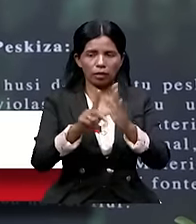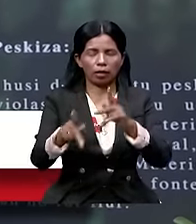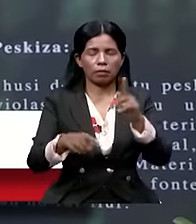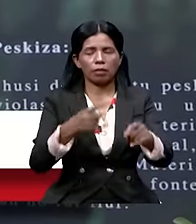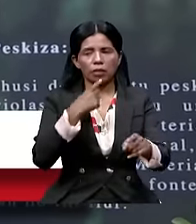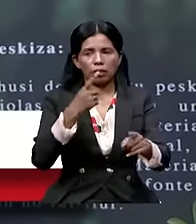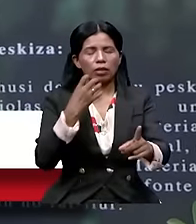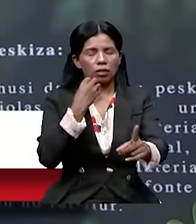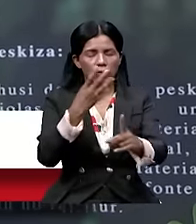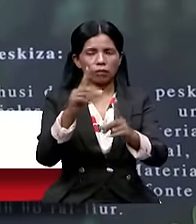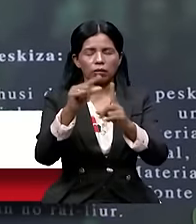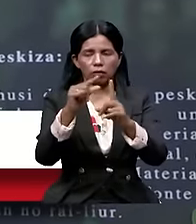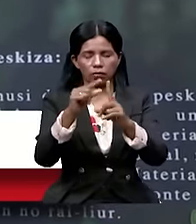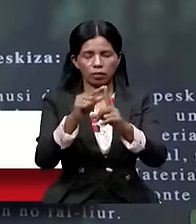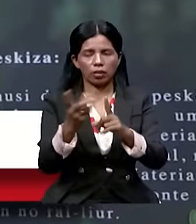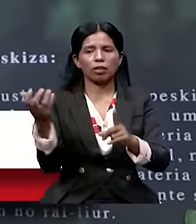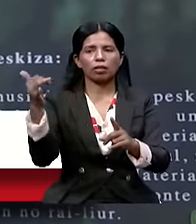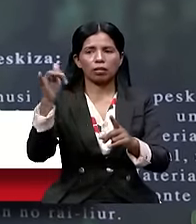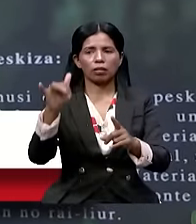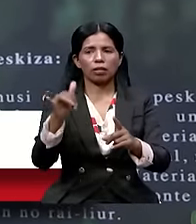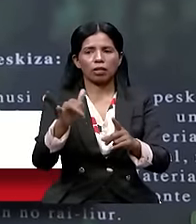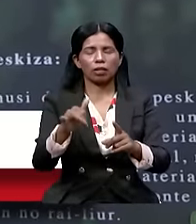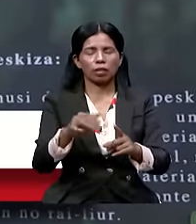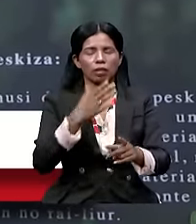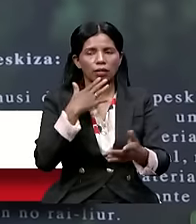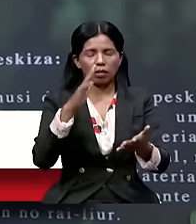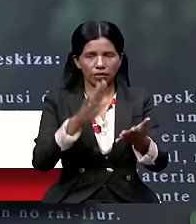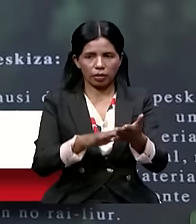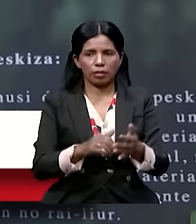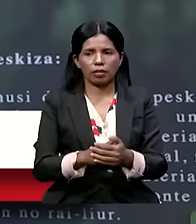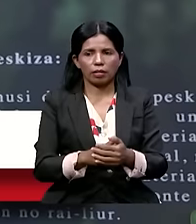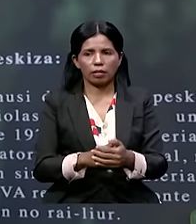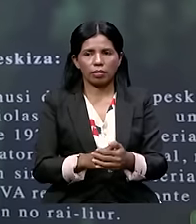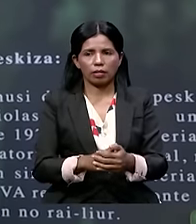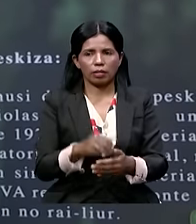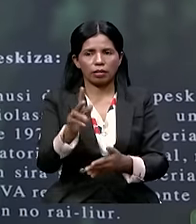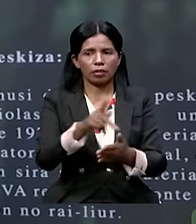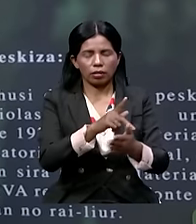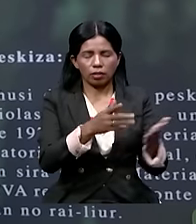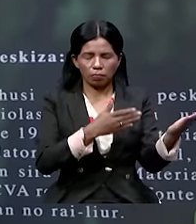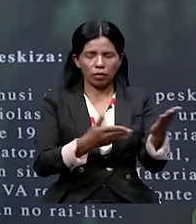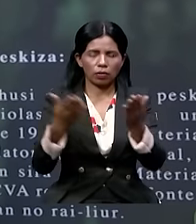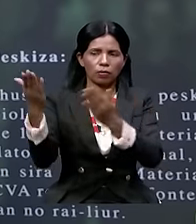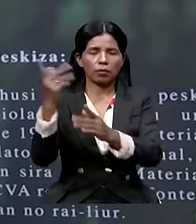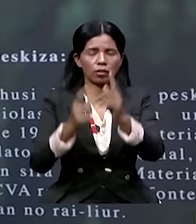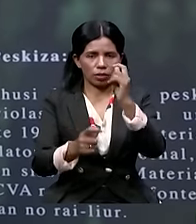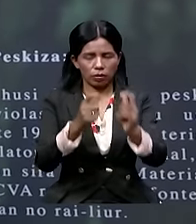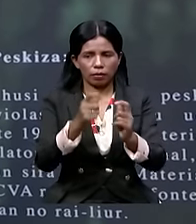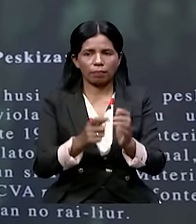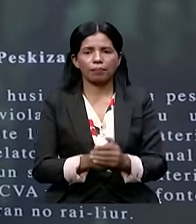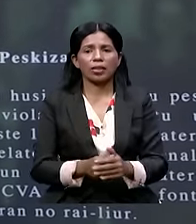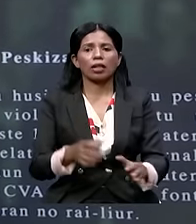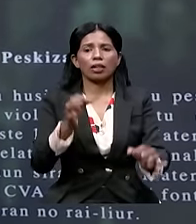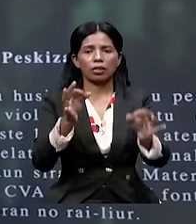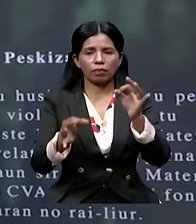tolo ga lifua serene ne difamação. E difamação ne caso civil. Ele lori ba tribunal. Ou se